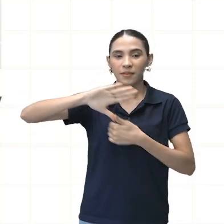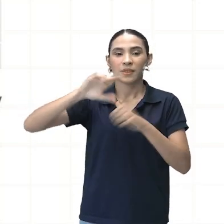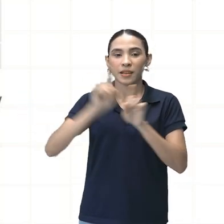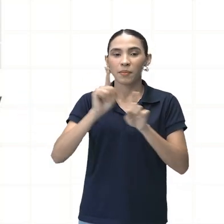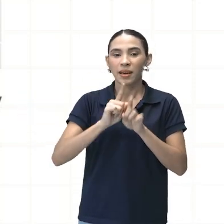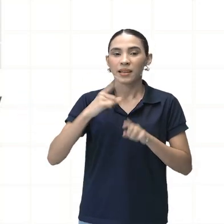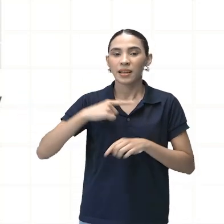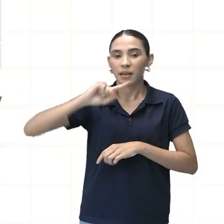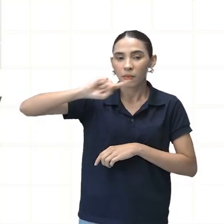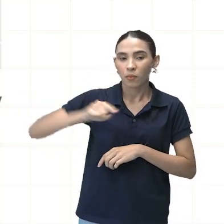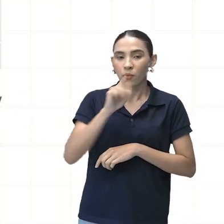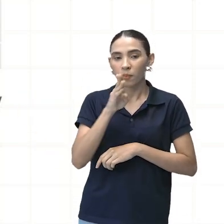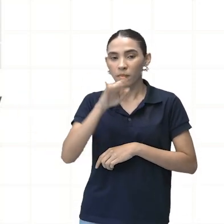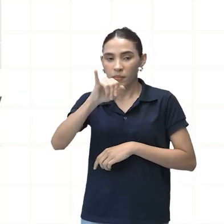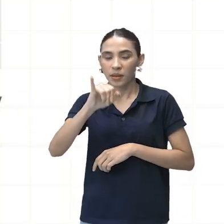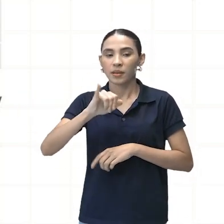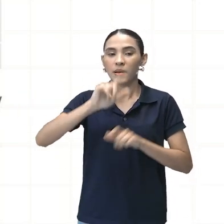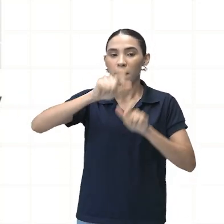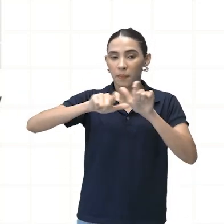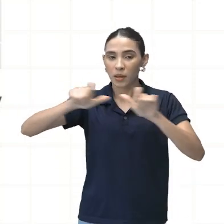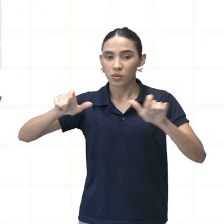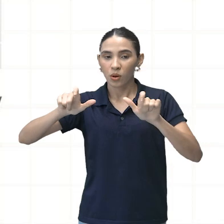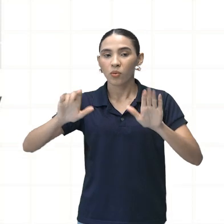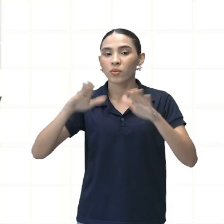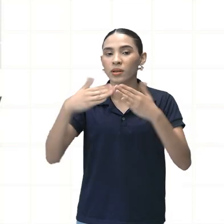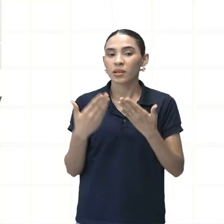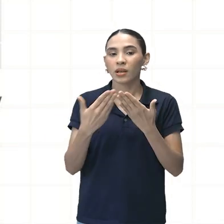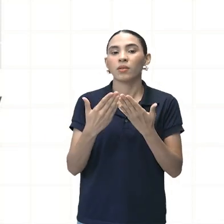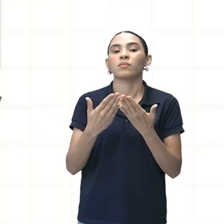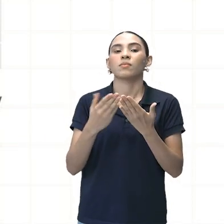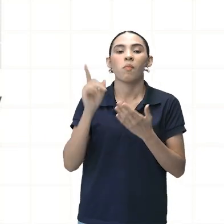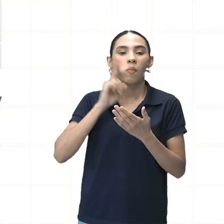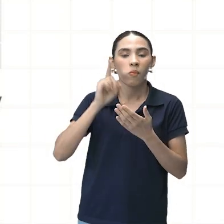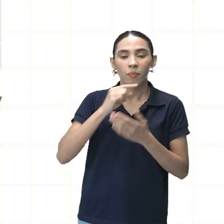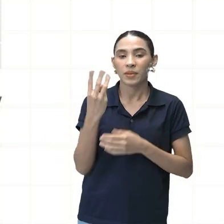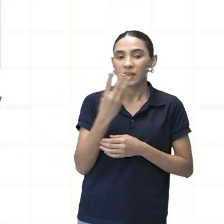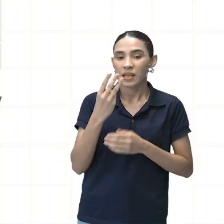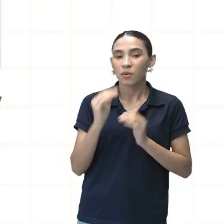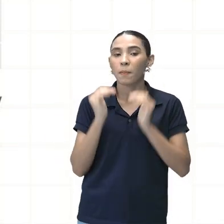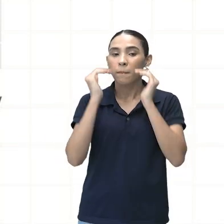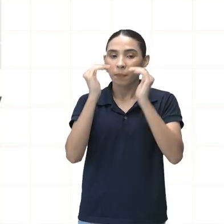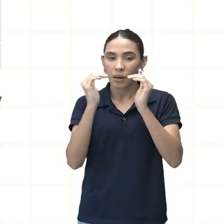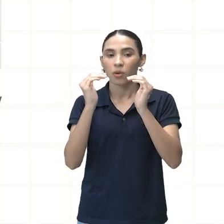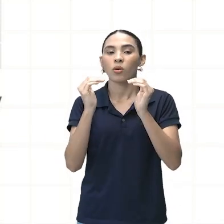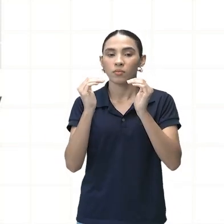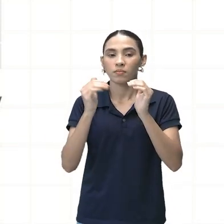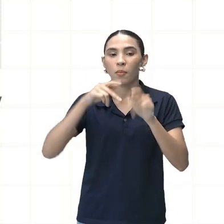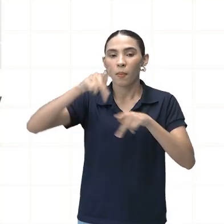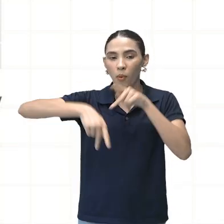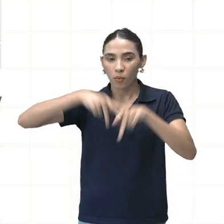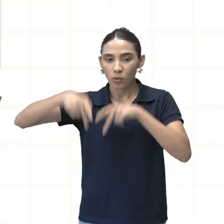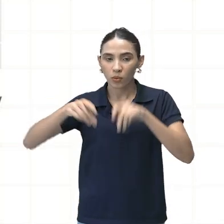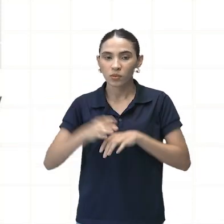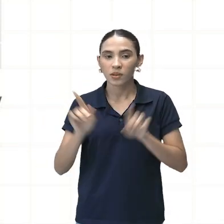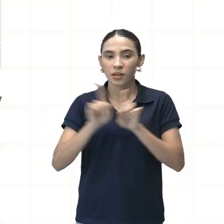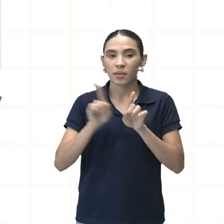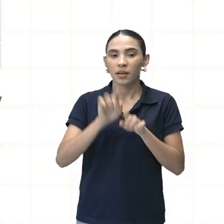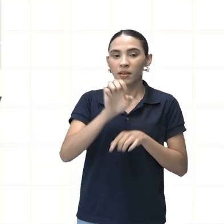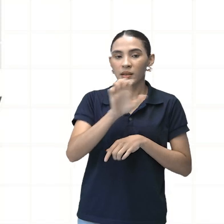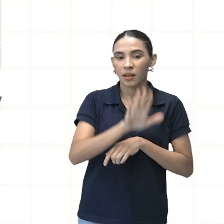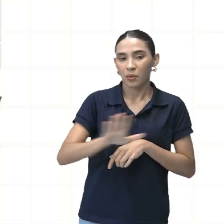1 bilhão de habitantes, né? Então seria ali o continente americano o terceiro mais populoso do mundo, seguido ali da